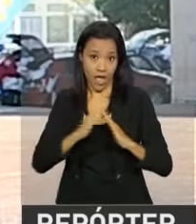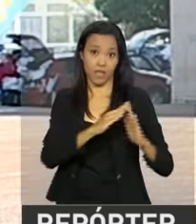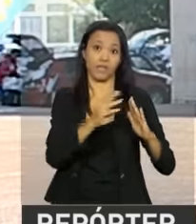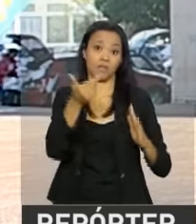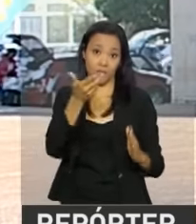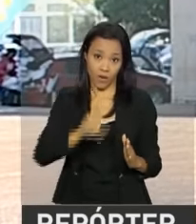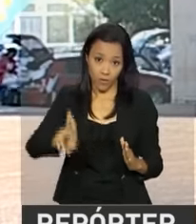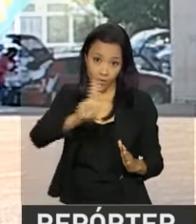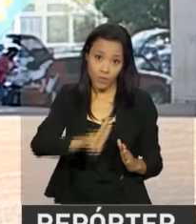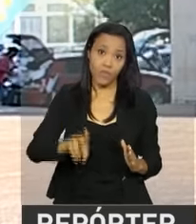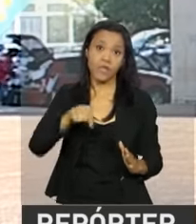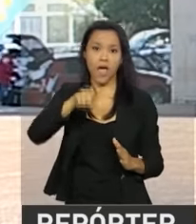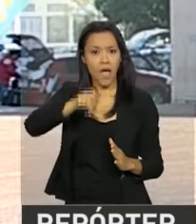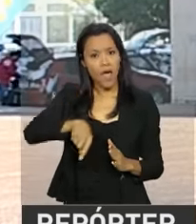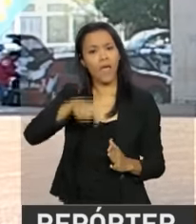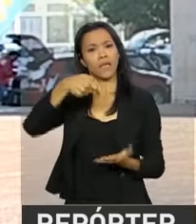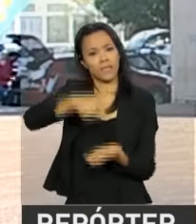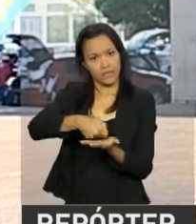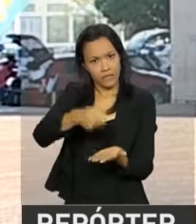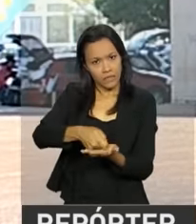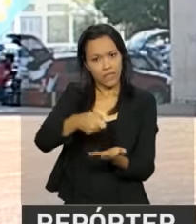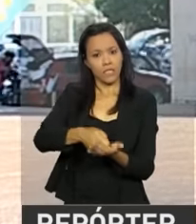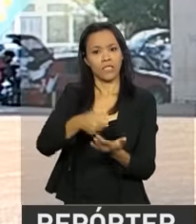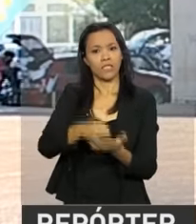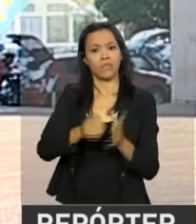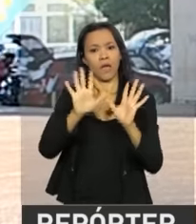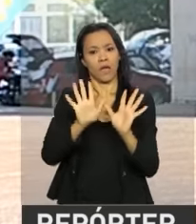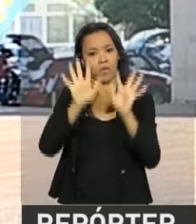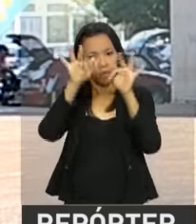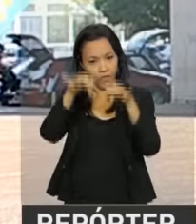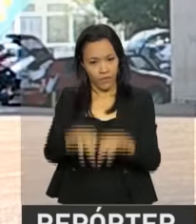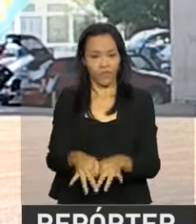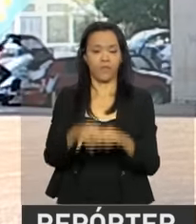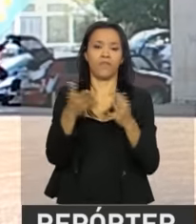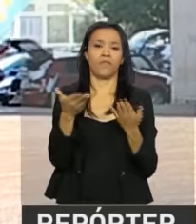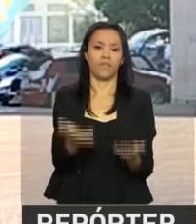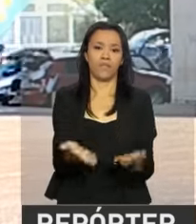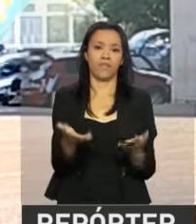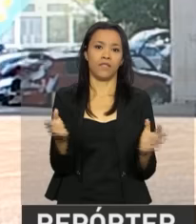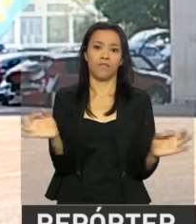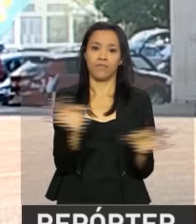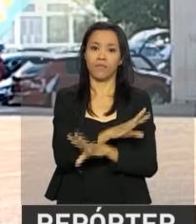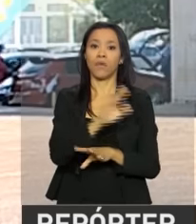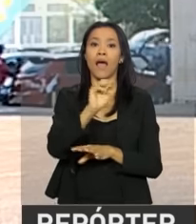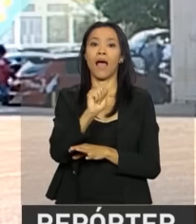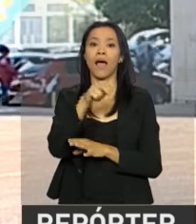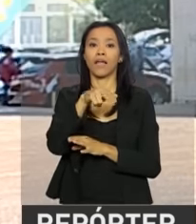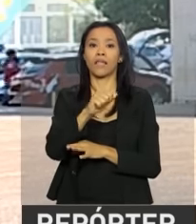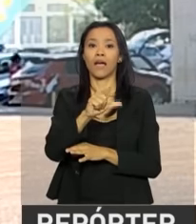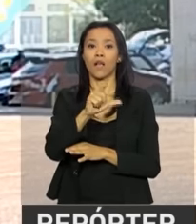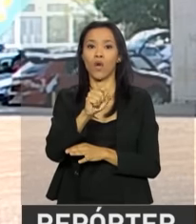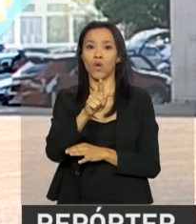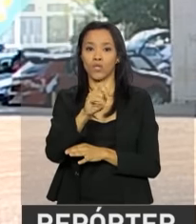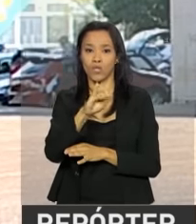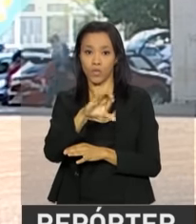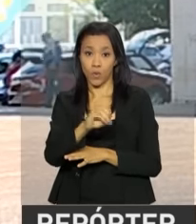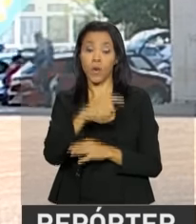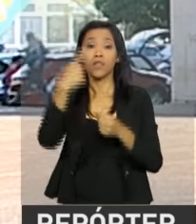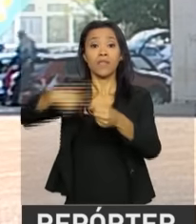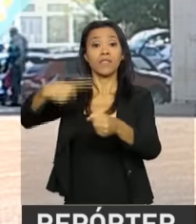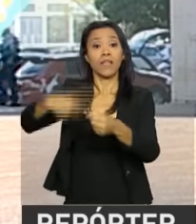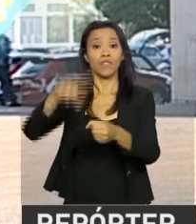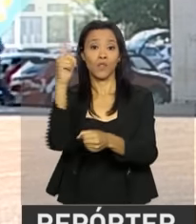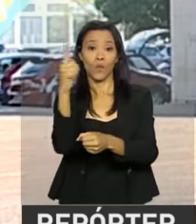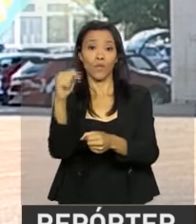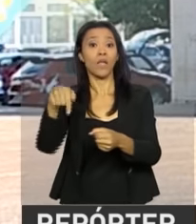É o percentual mínimo exigido para o fim da transmissão analógica. Em Rio Verde, cidade Goiânia, que